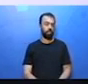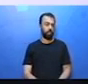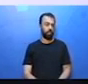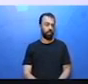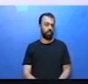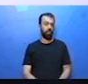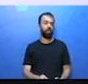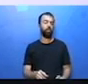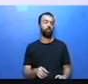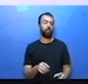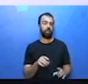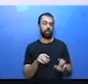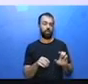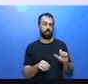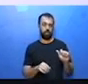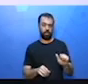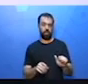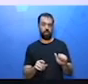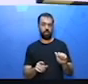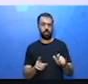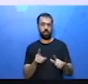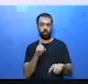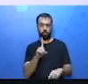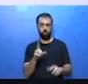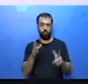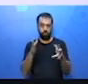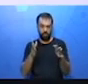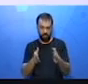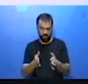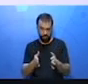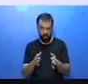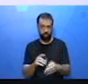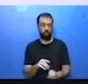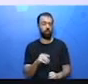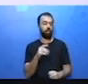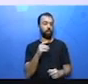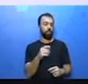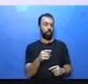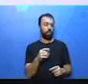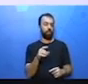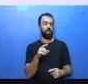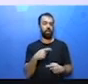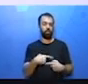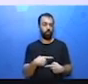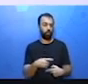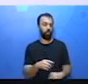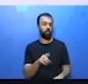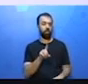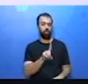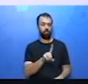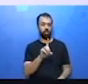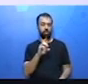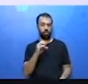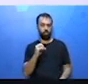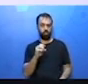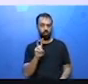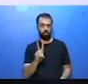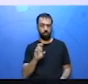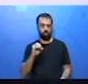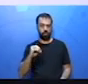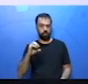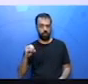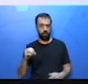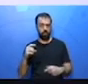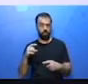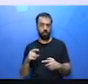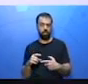Então, 1.200 dividido por 6 dá 200. Né? Que é a área de cada setor.